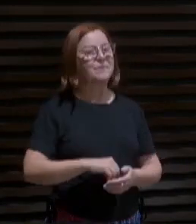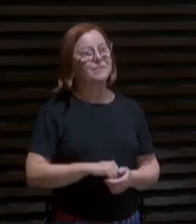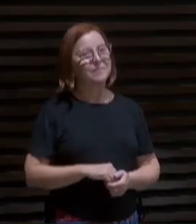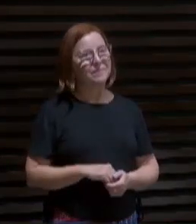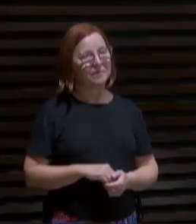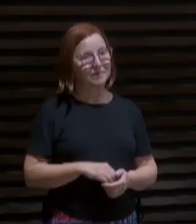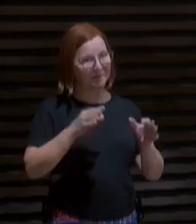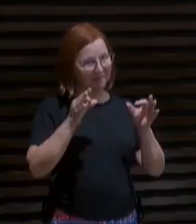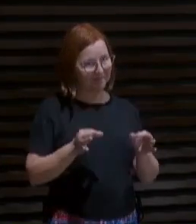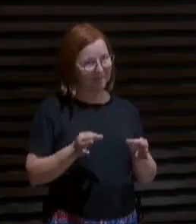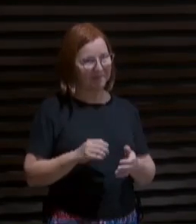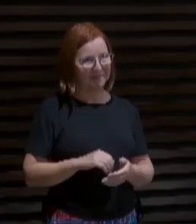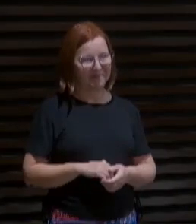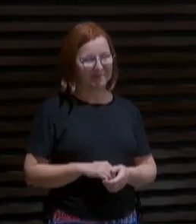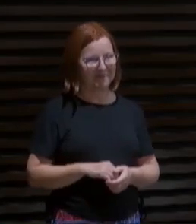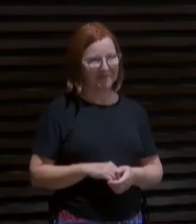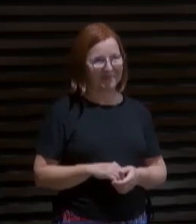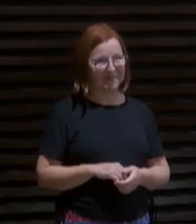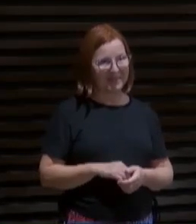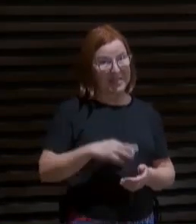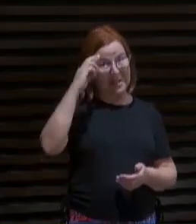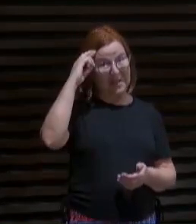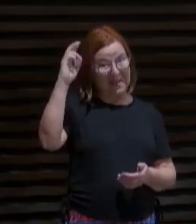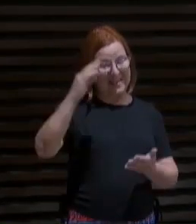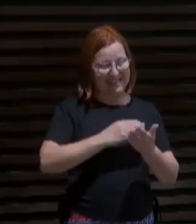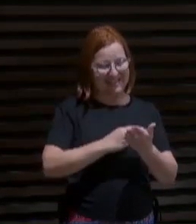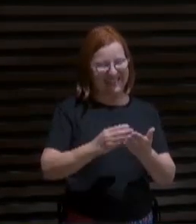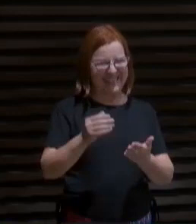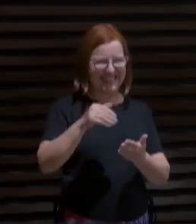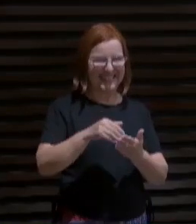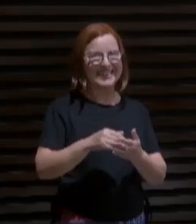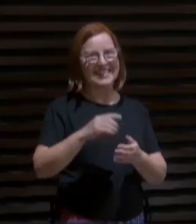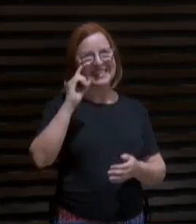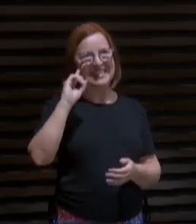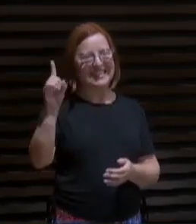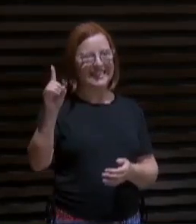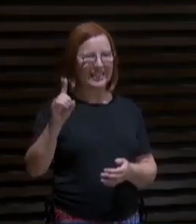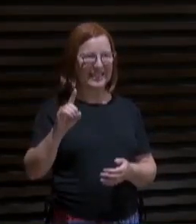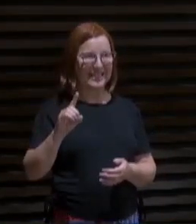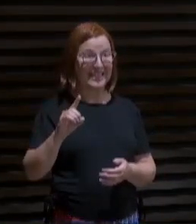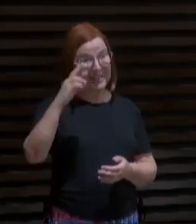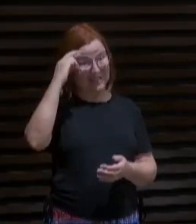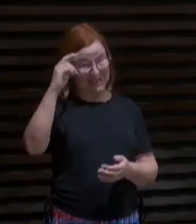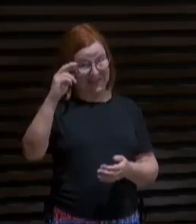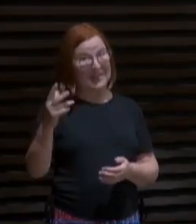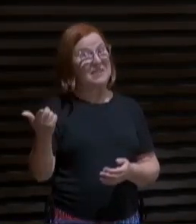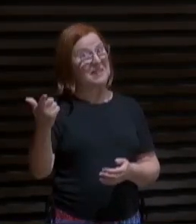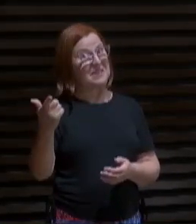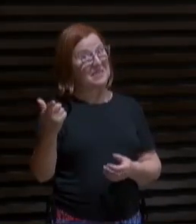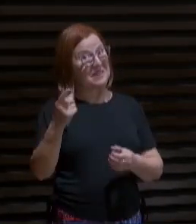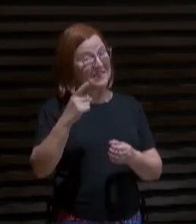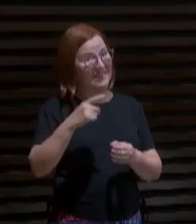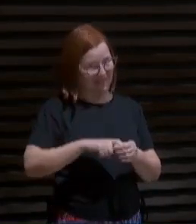Tá bom? Ele é a inauguração dos últimos dias e ele vai voltar. Ele prometeu isso para a